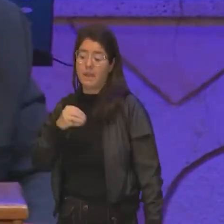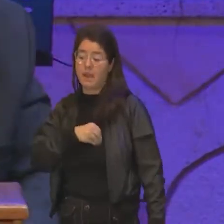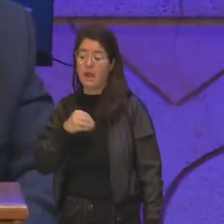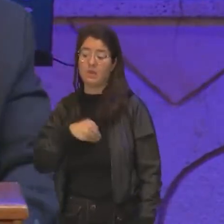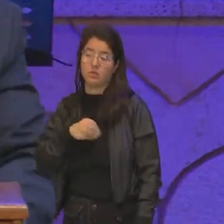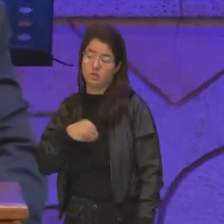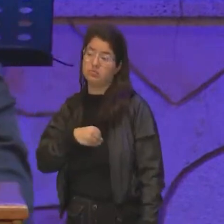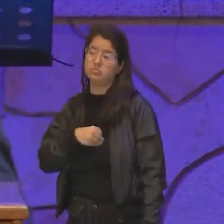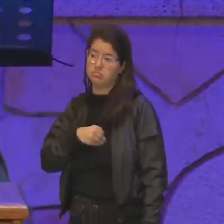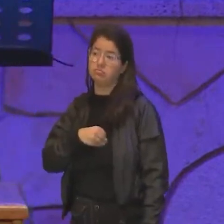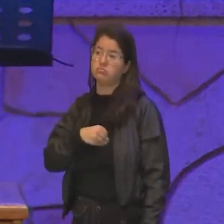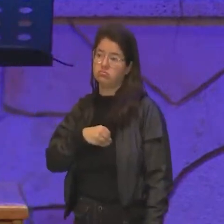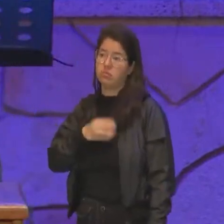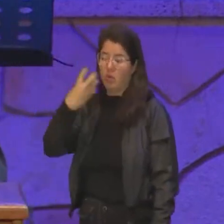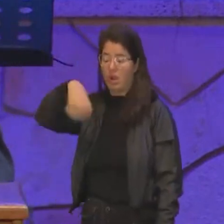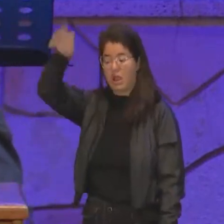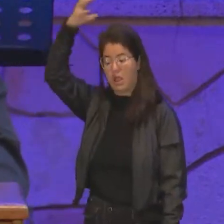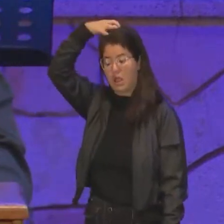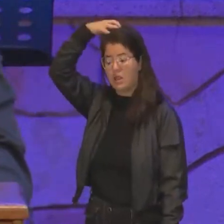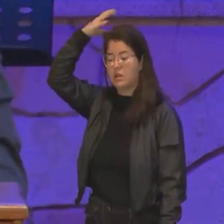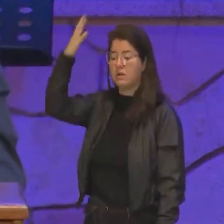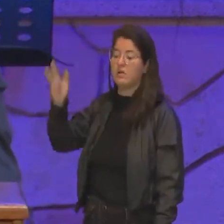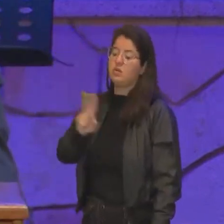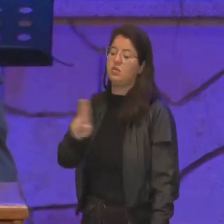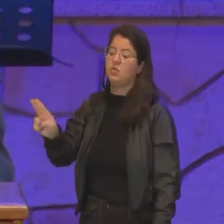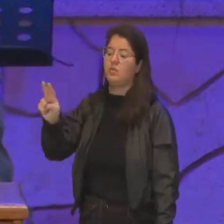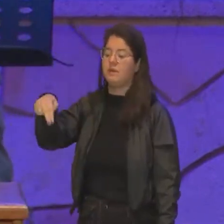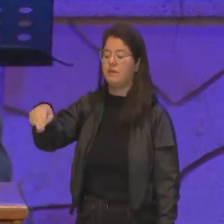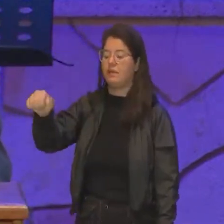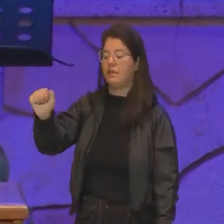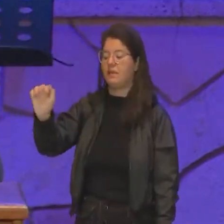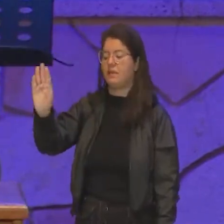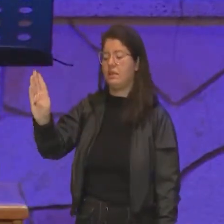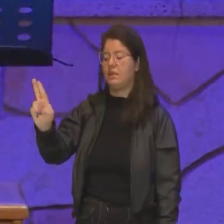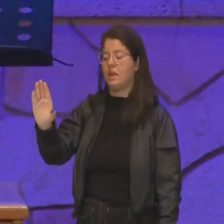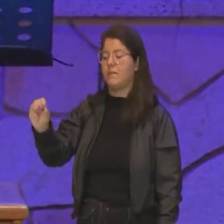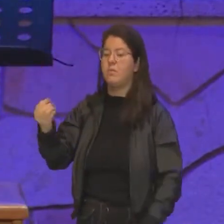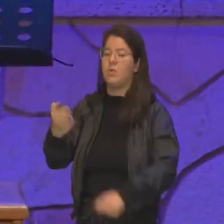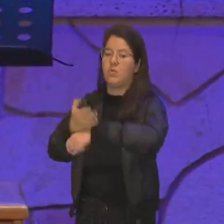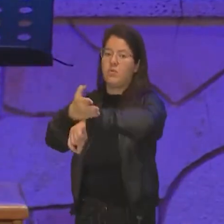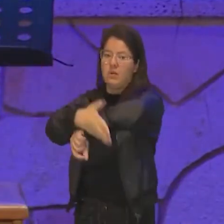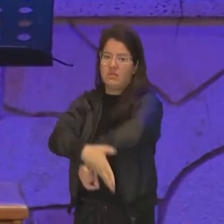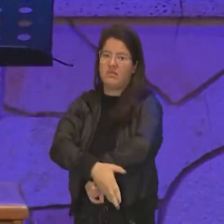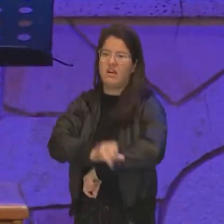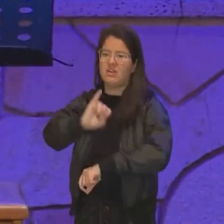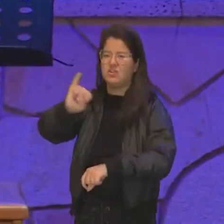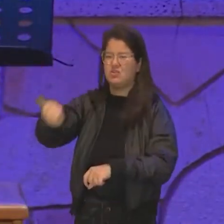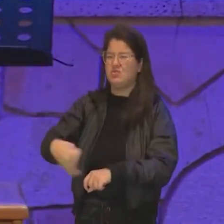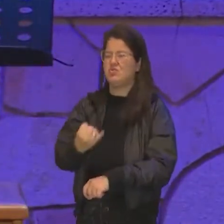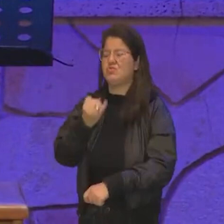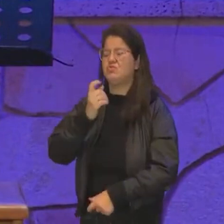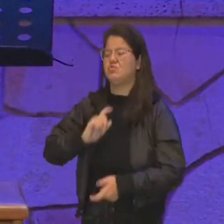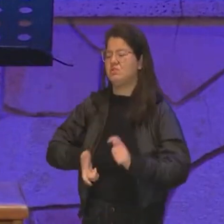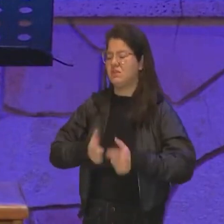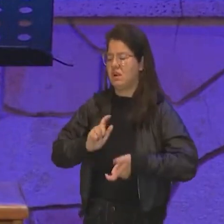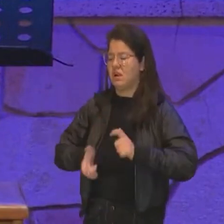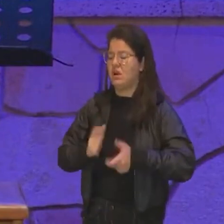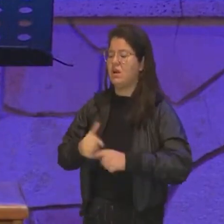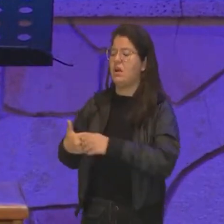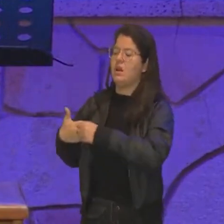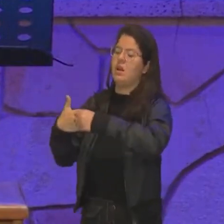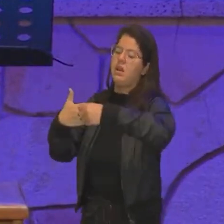seus propósitos. Este homem chamado Nabucodonosor invade Judá e leva o